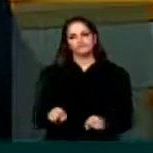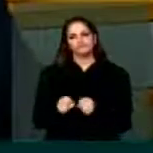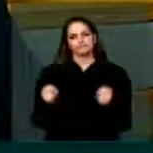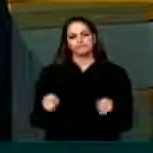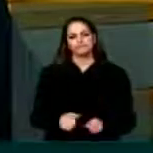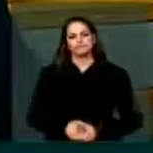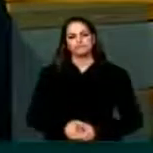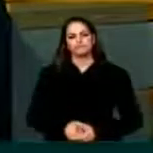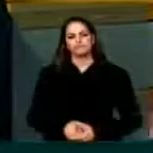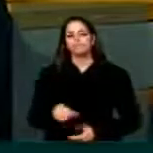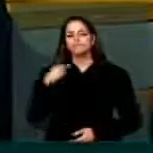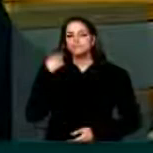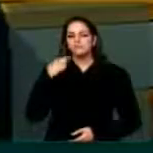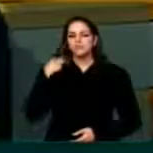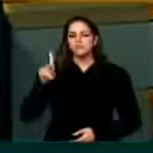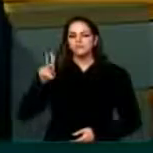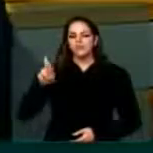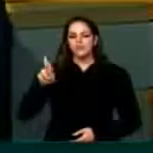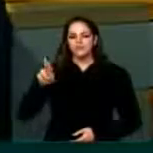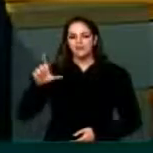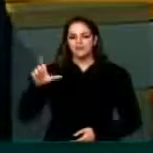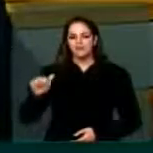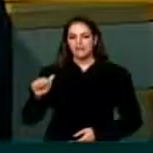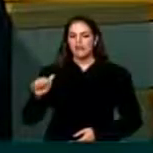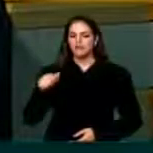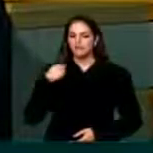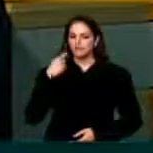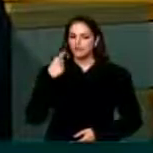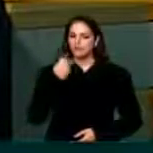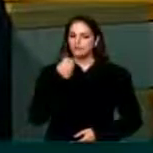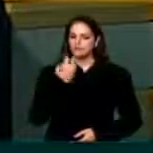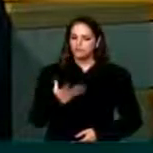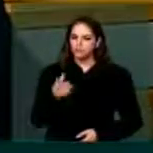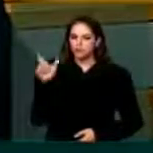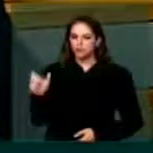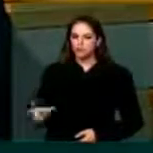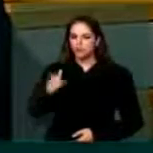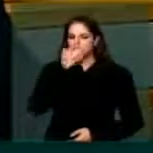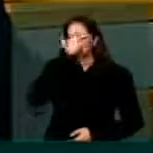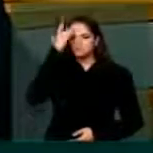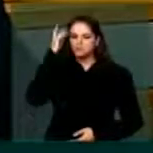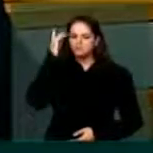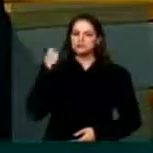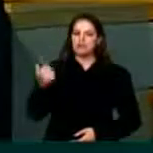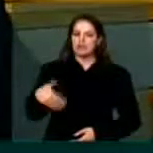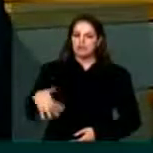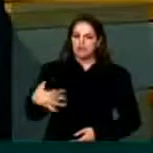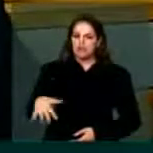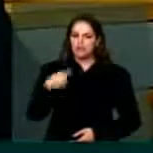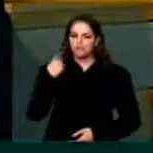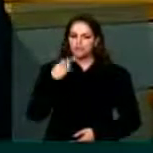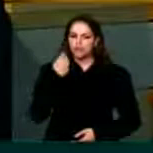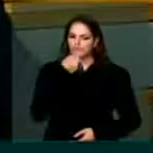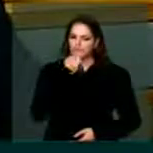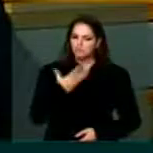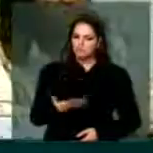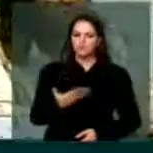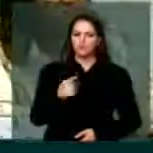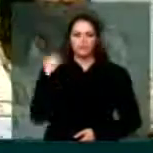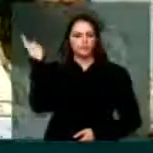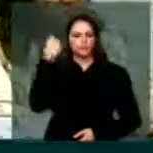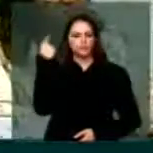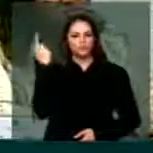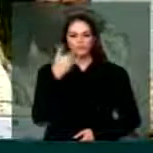dos grandes advogados, aqui fica o nosso cumprimento, porque é uma das pessoas mais renomadas que nós temos aqui como advogado, uma pessoa